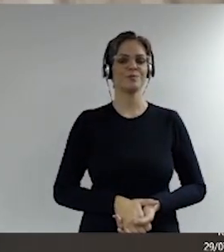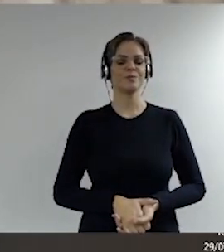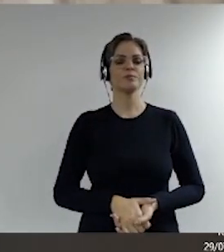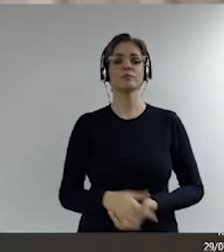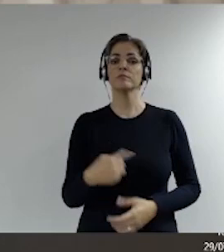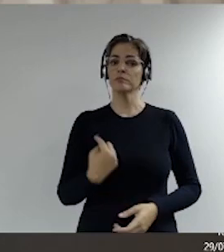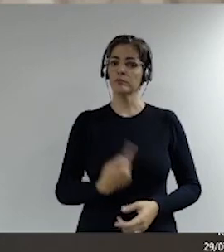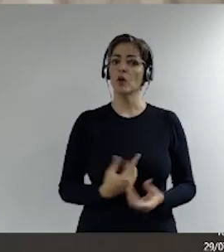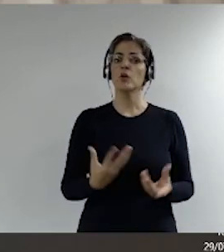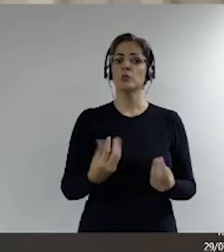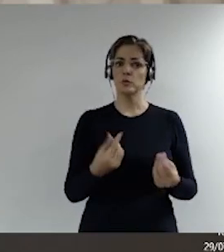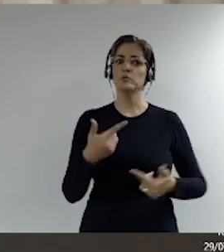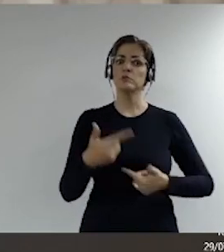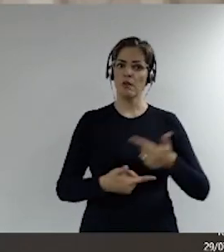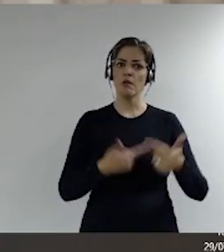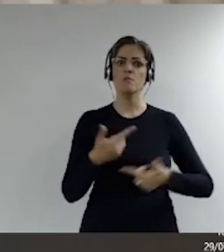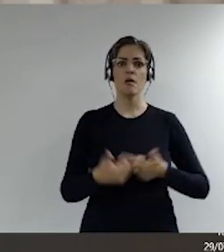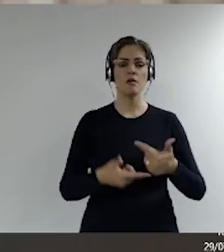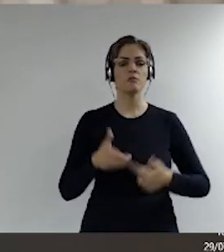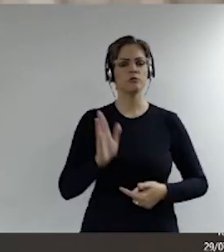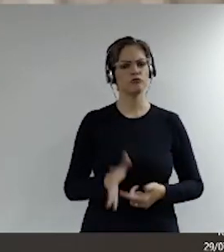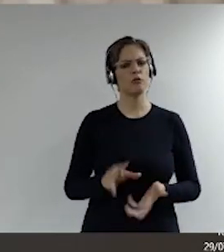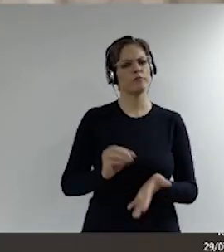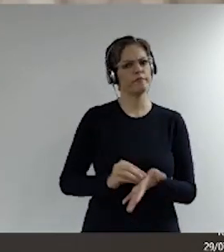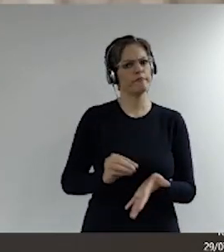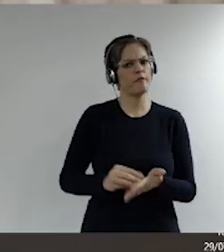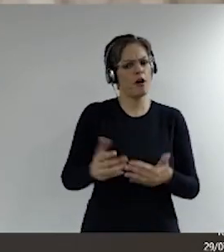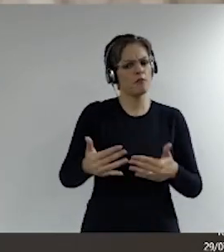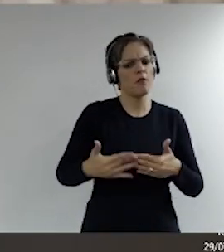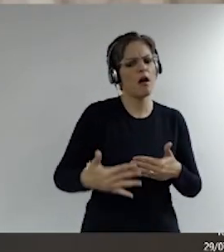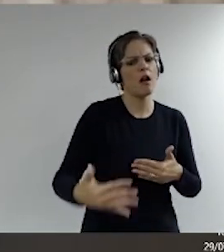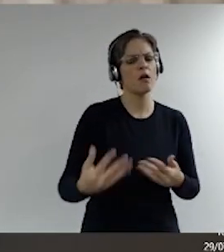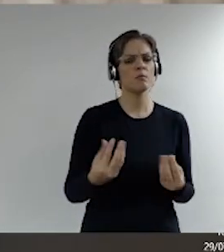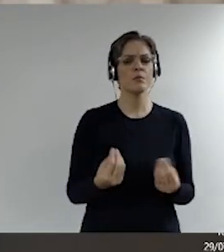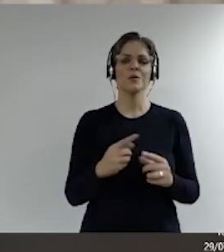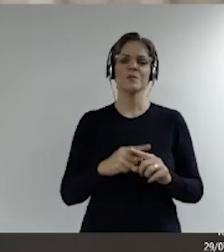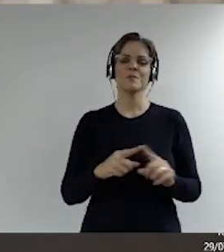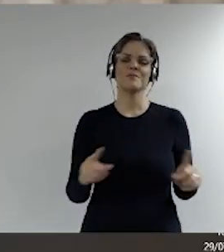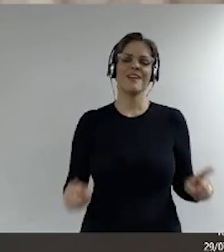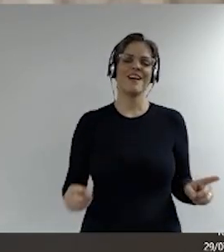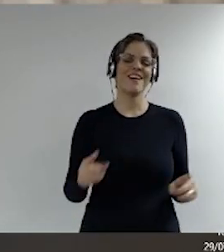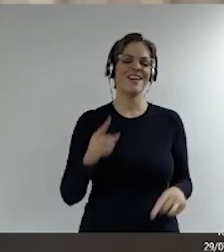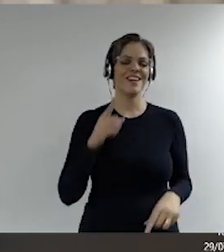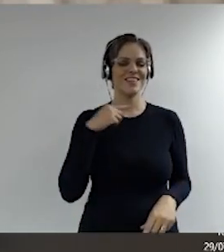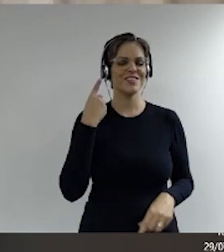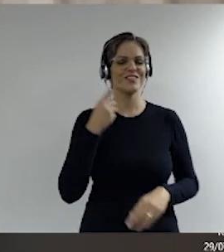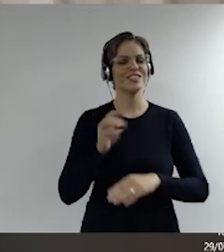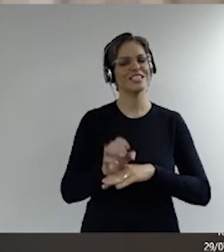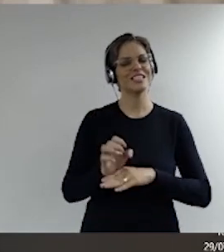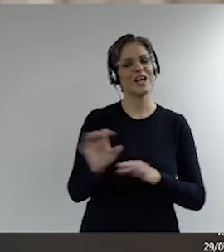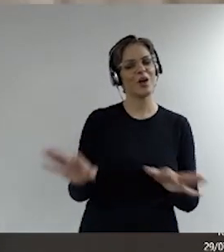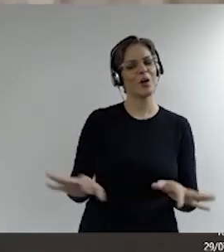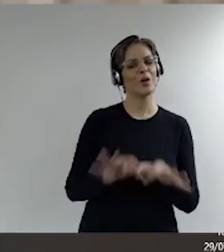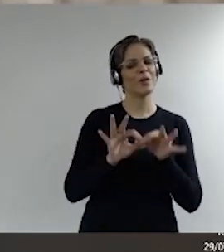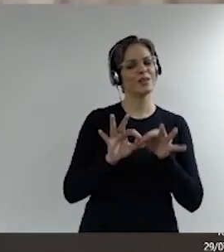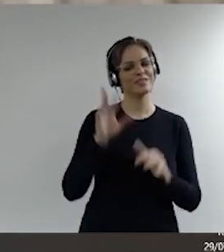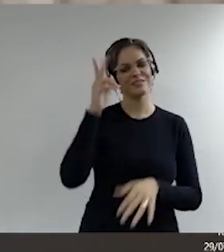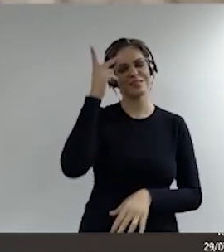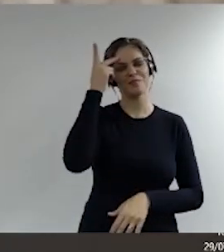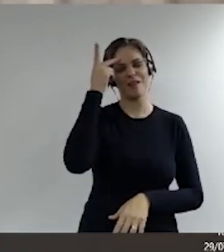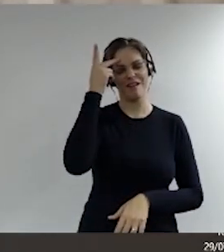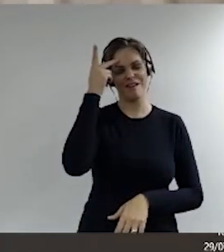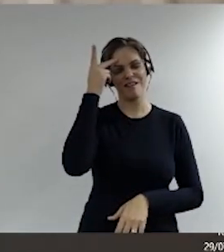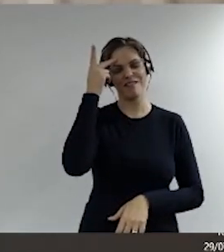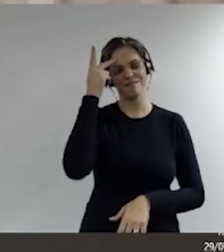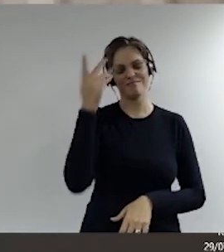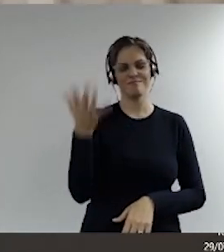feito muito ainda temos para fazer, mas com a advocacia do Estado de São Paulo unida, através